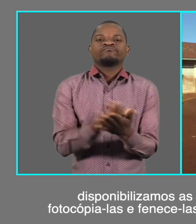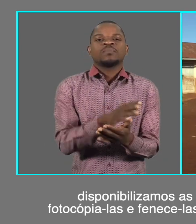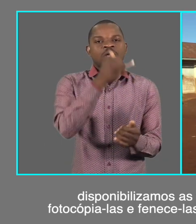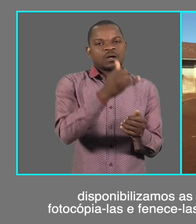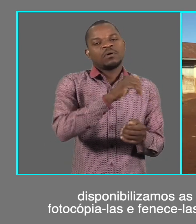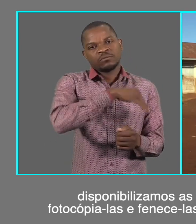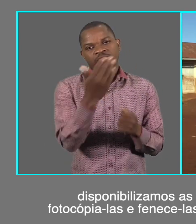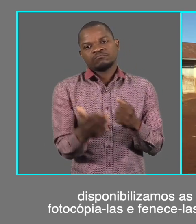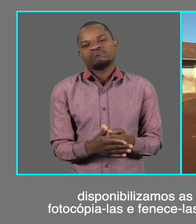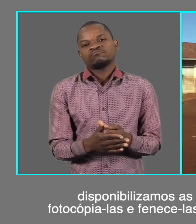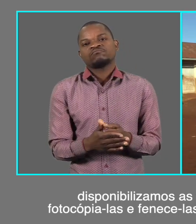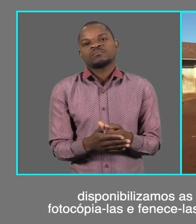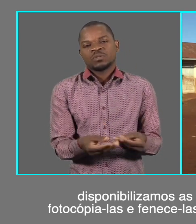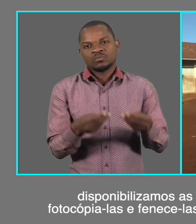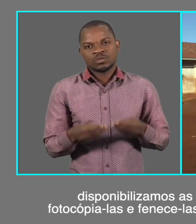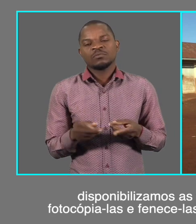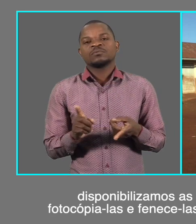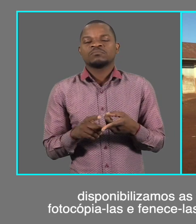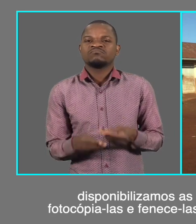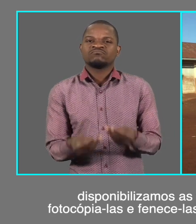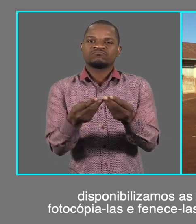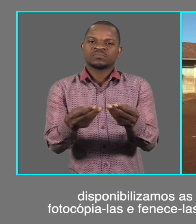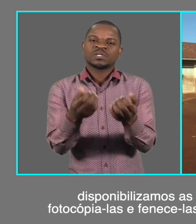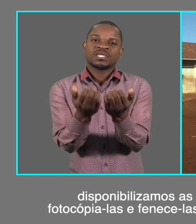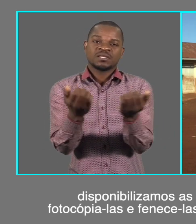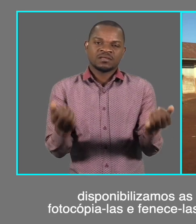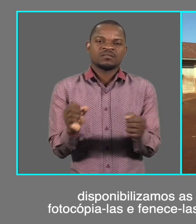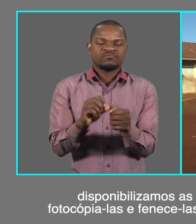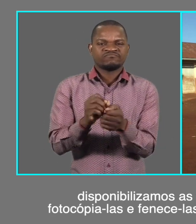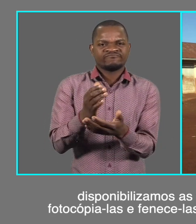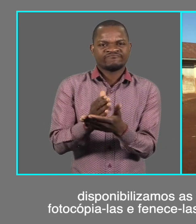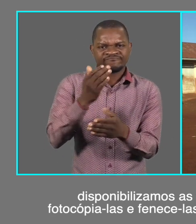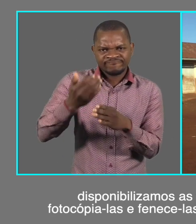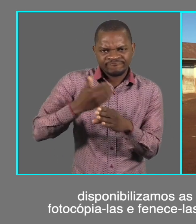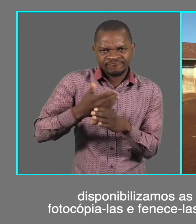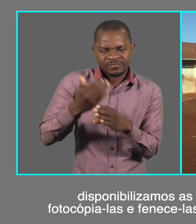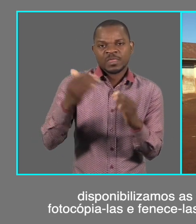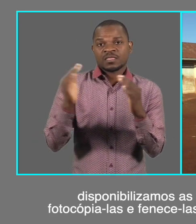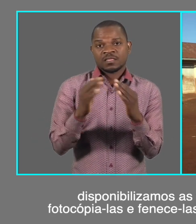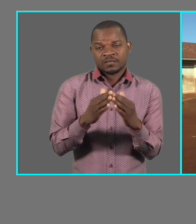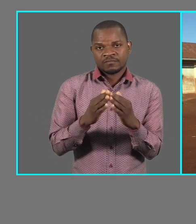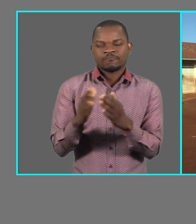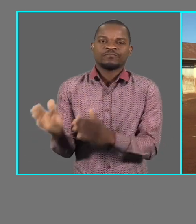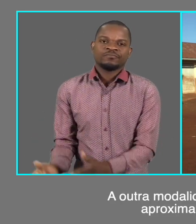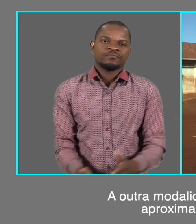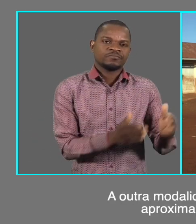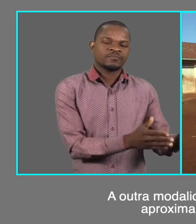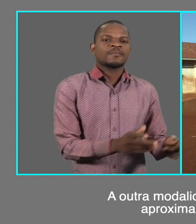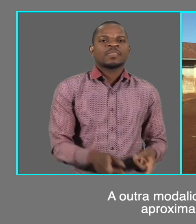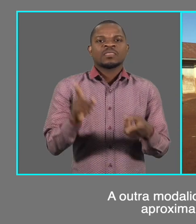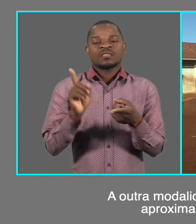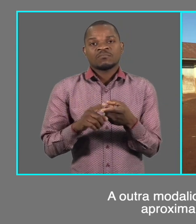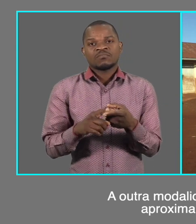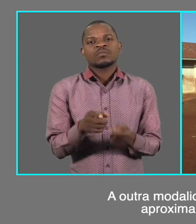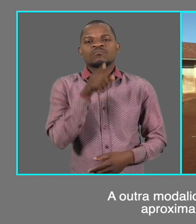cópias, onde faz a fotocópia, depois fornece ao seu educando para o efeito de resolução dos exercícios propostos. A outra modalidade